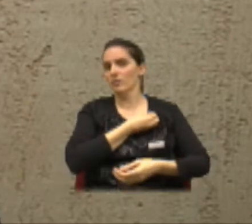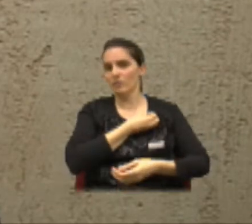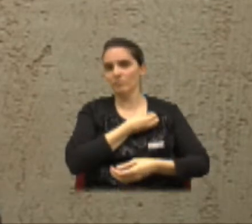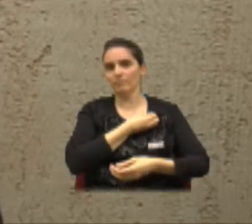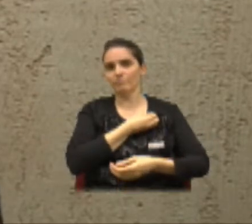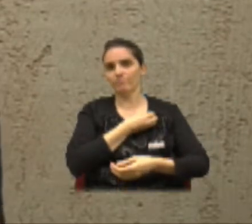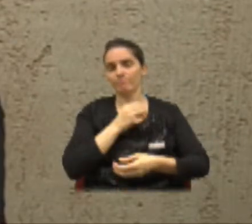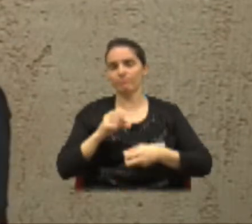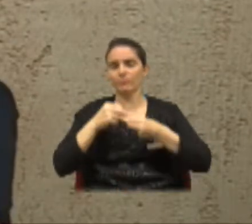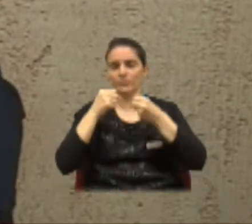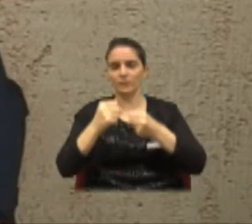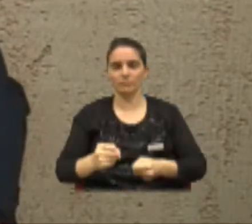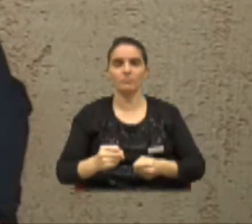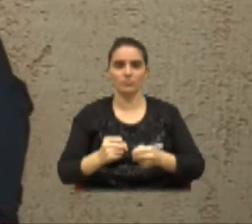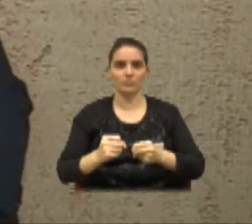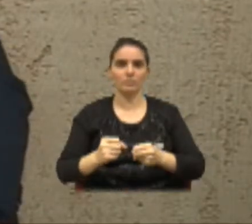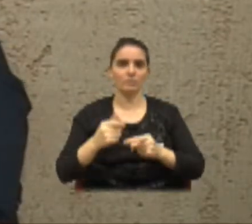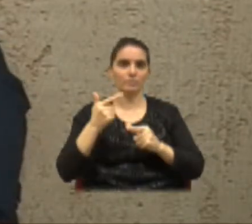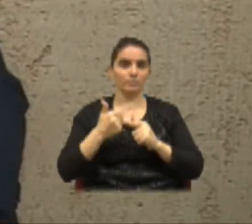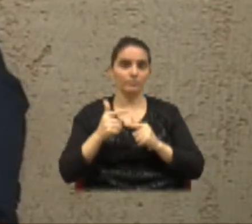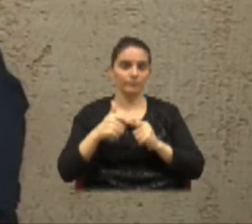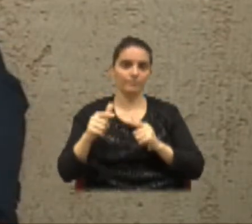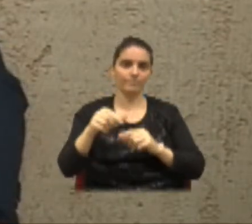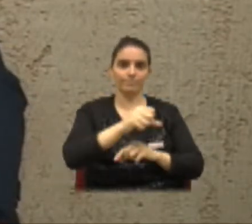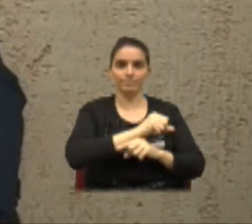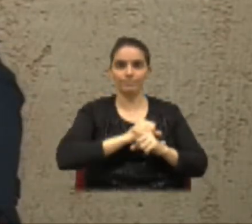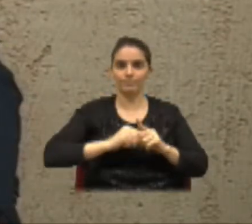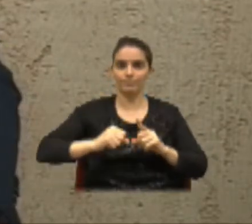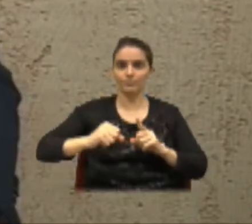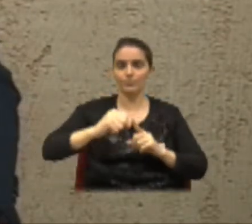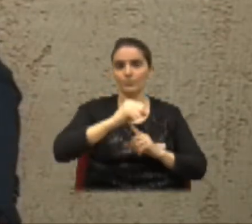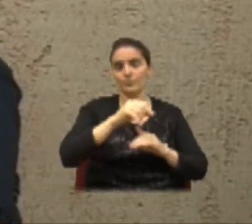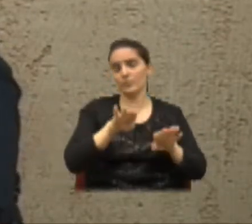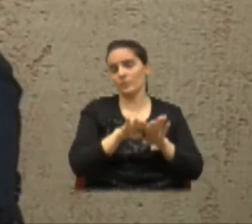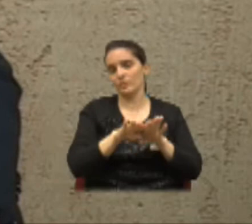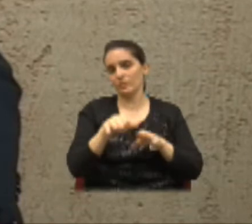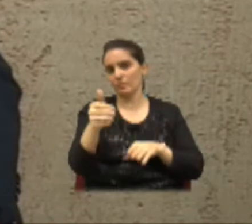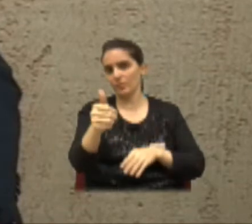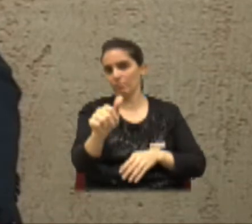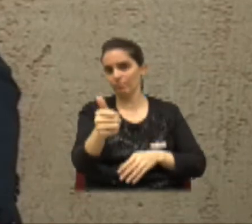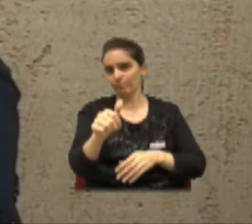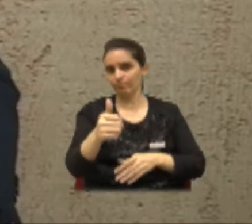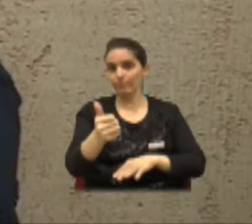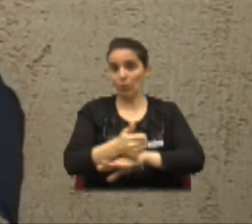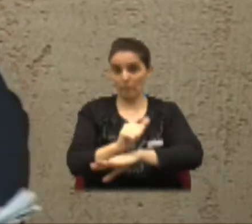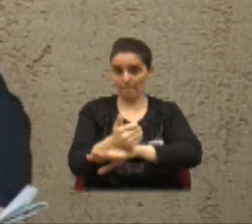no convívio, não só social, mas profissional e no desenvolvimento dessa